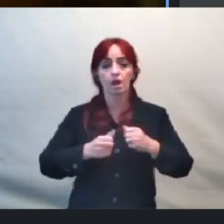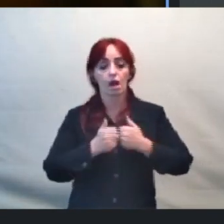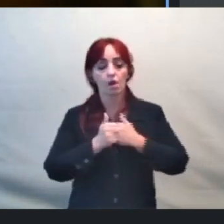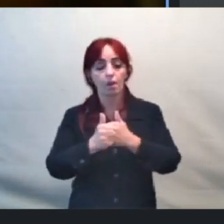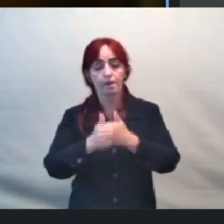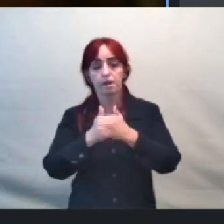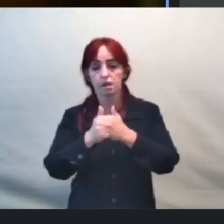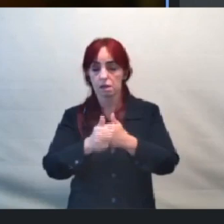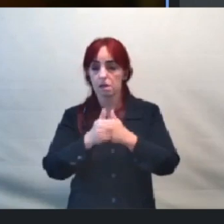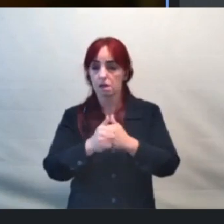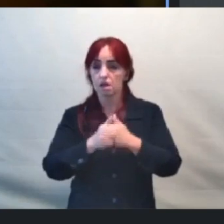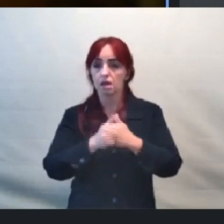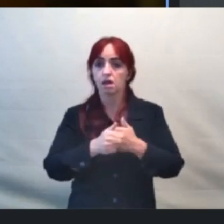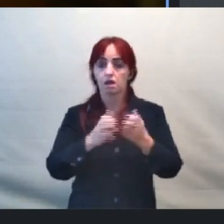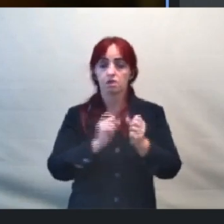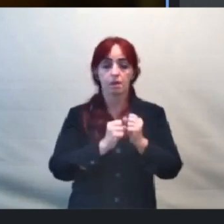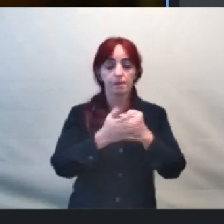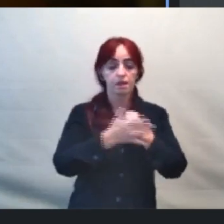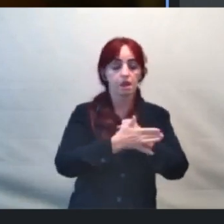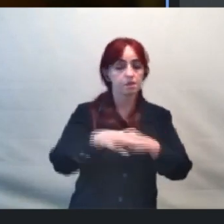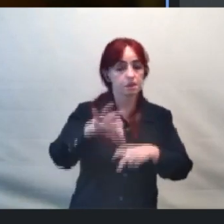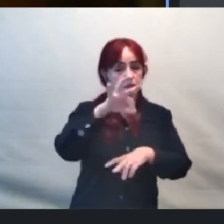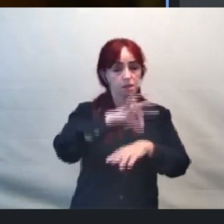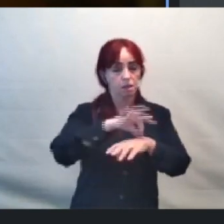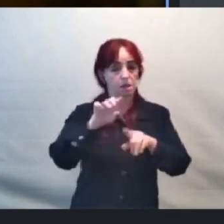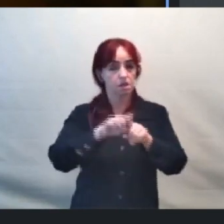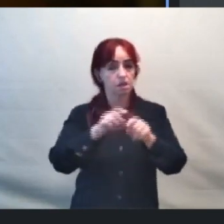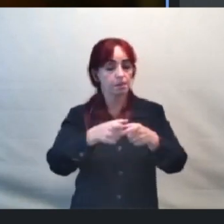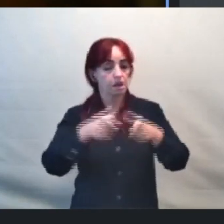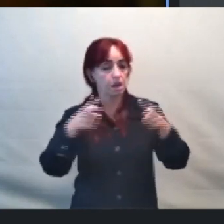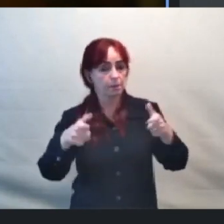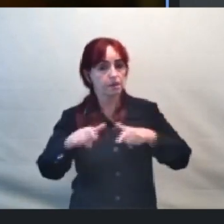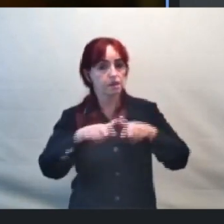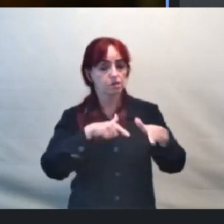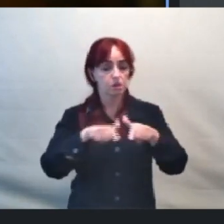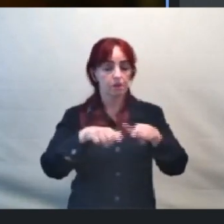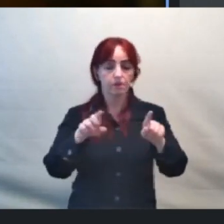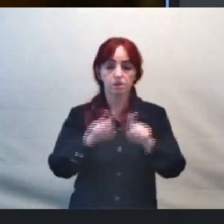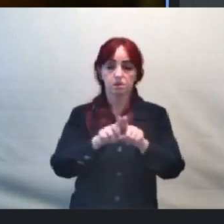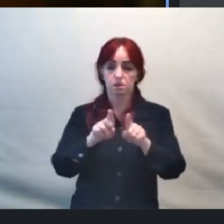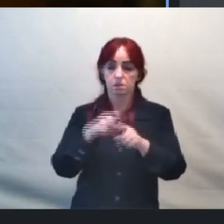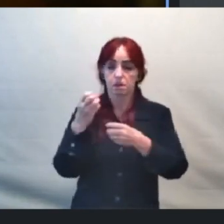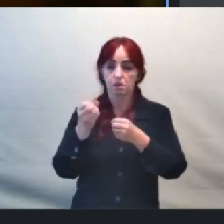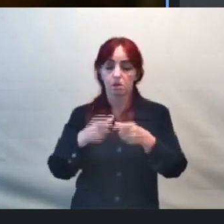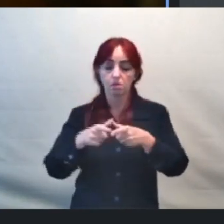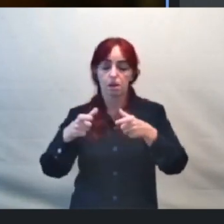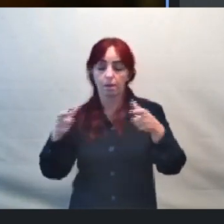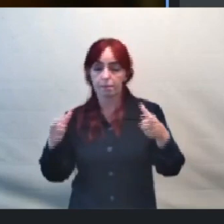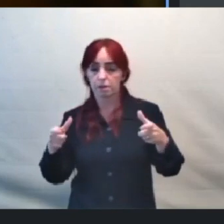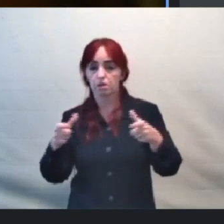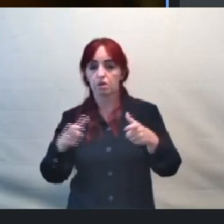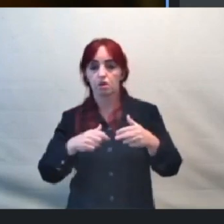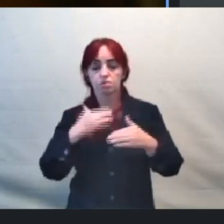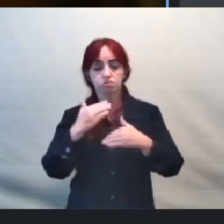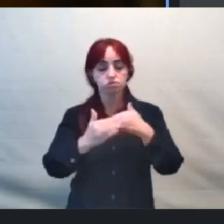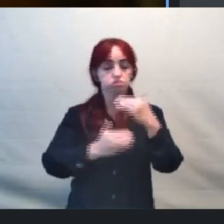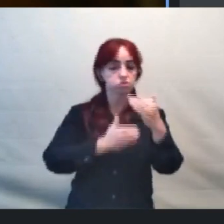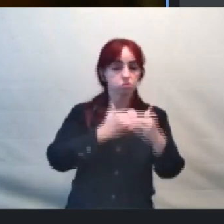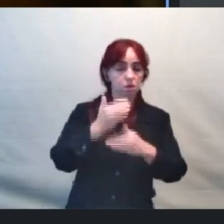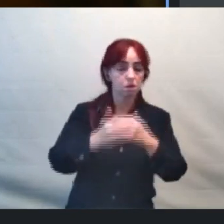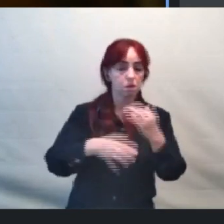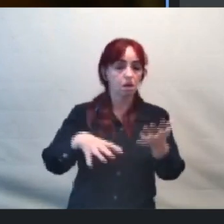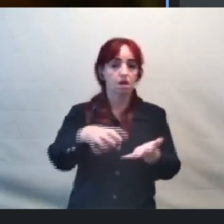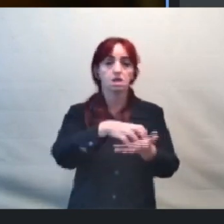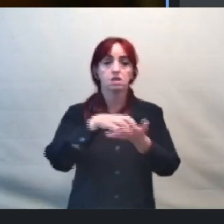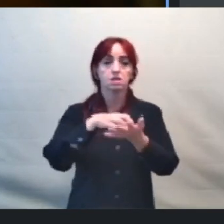epidemiológico e ampliando, de fato, o serviço. Assim como a gente ampliou, vem ampliando gradativamente o número de centros de saúde de